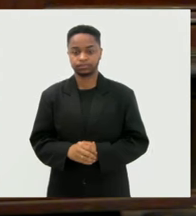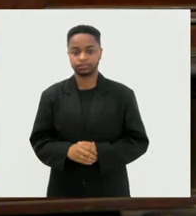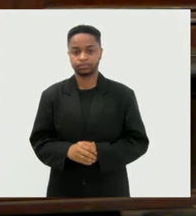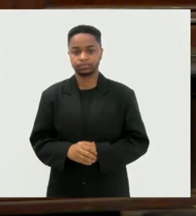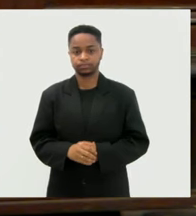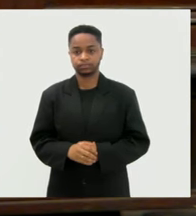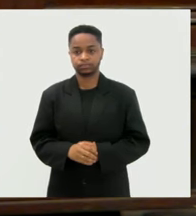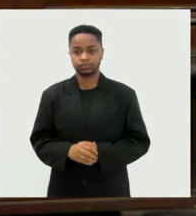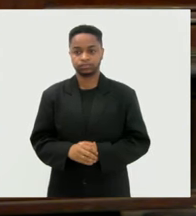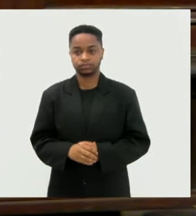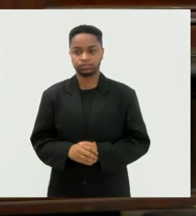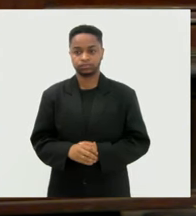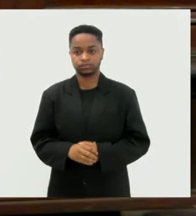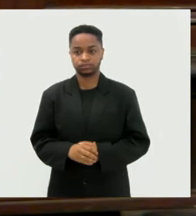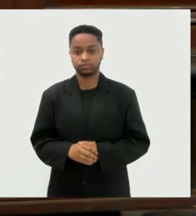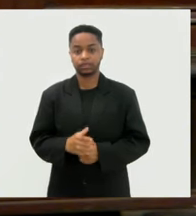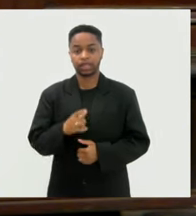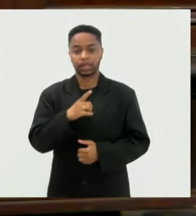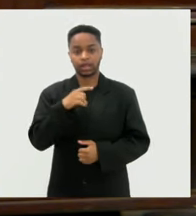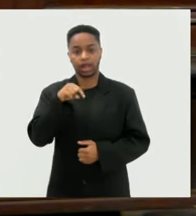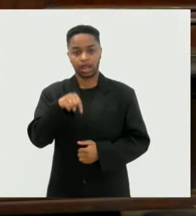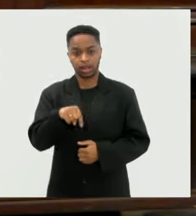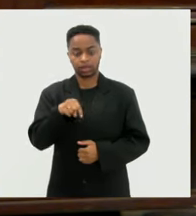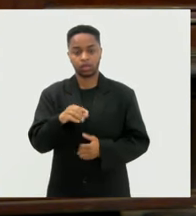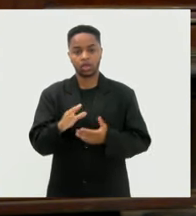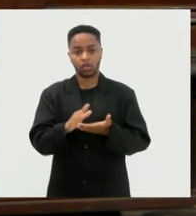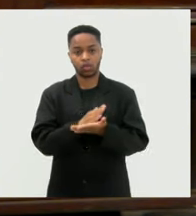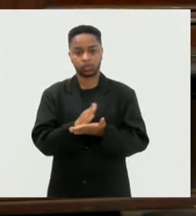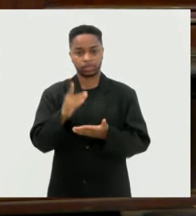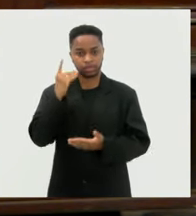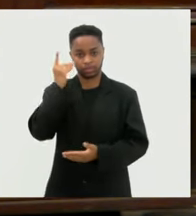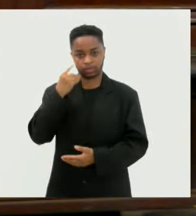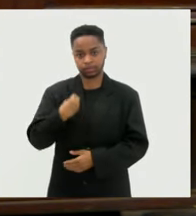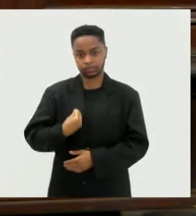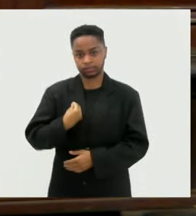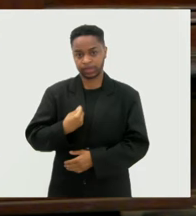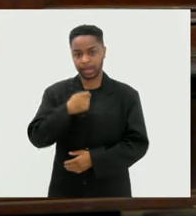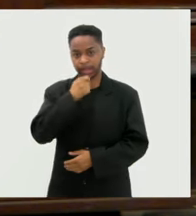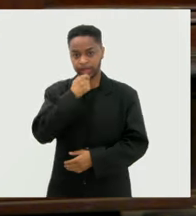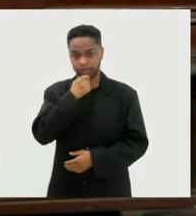tem aqui ainda muitos parlamentares e alguns